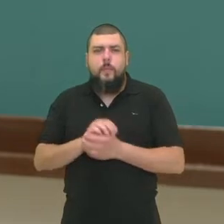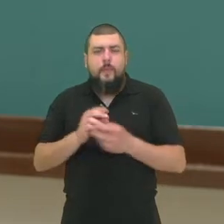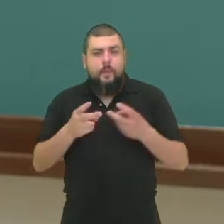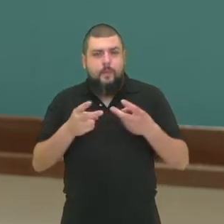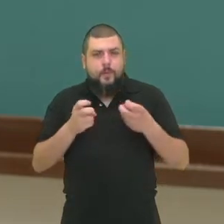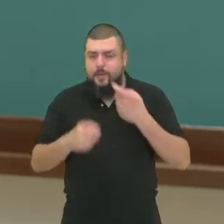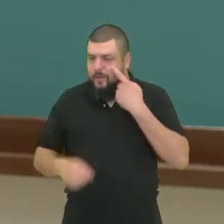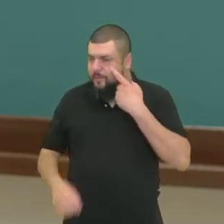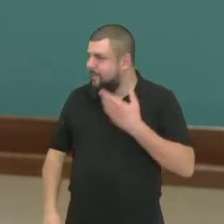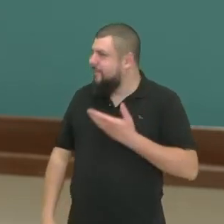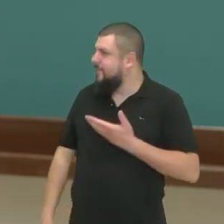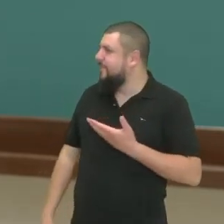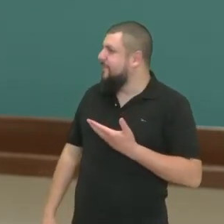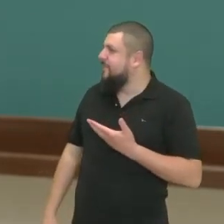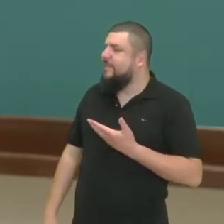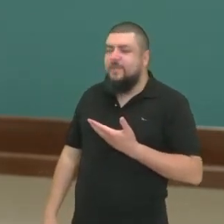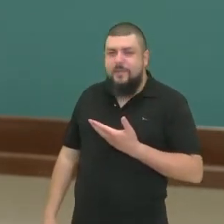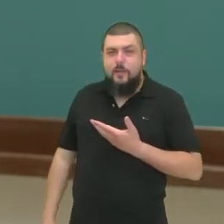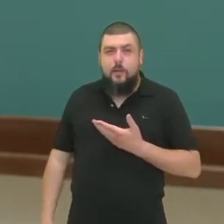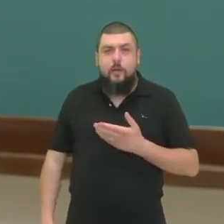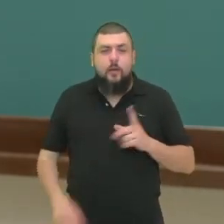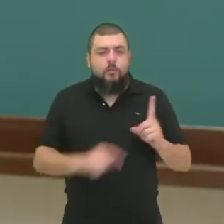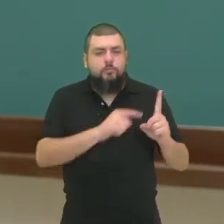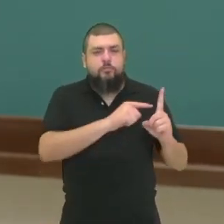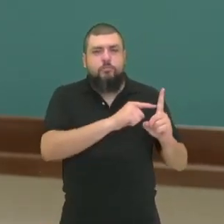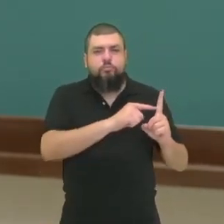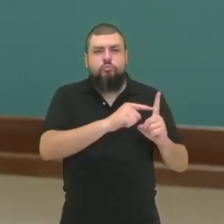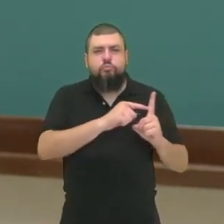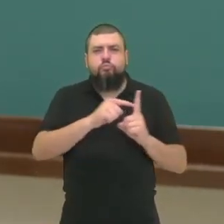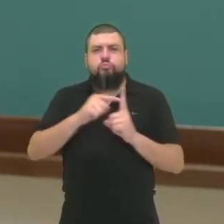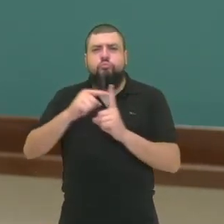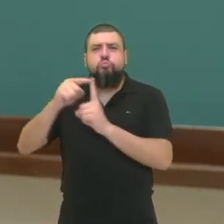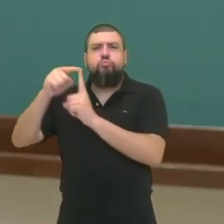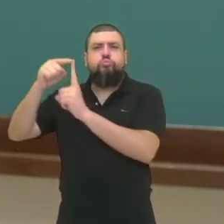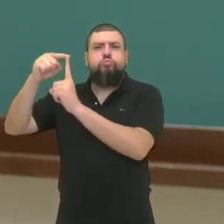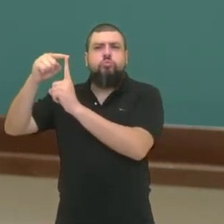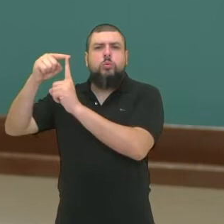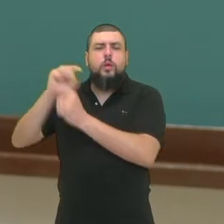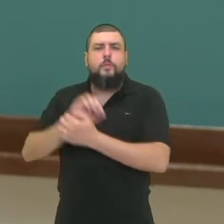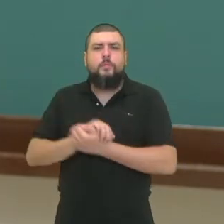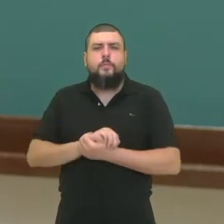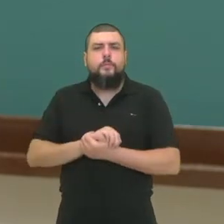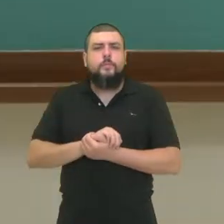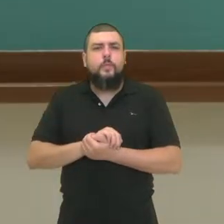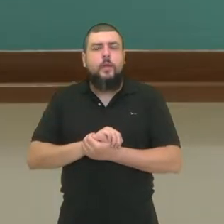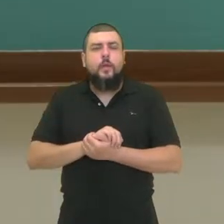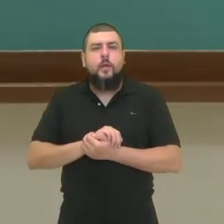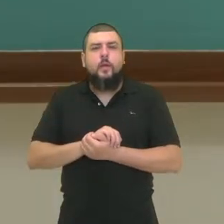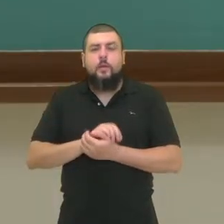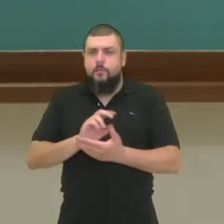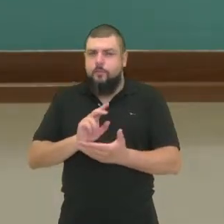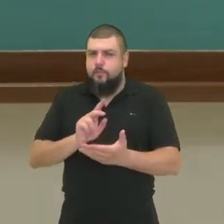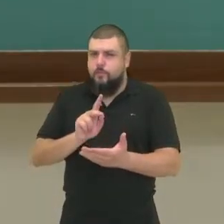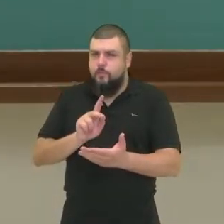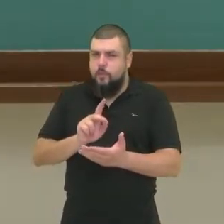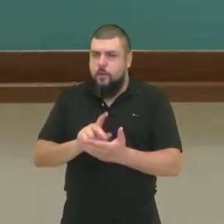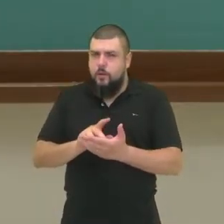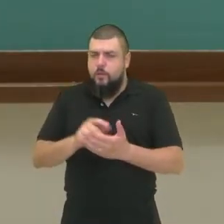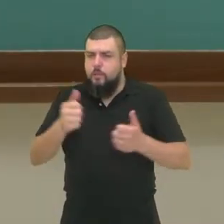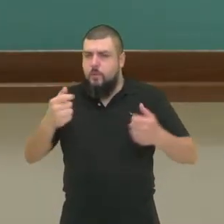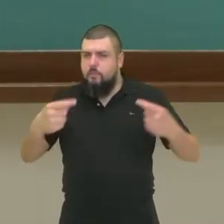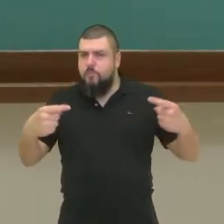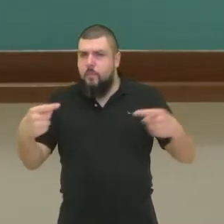ó, 0 grau até lá a máxima. Então, a ideia é justamente fazer isso.